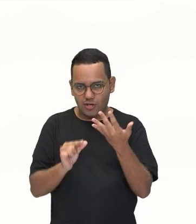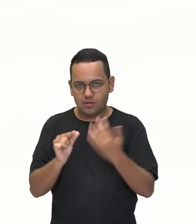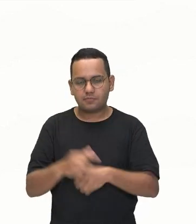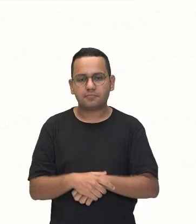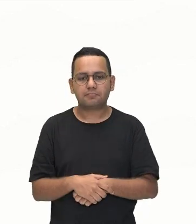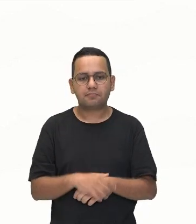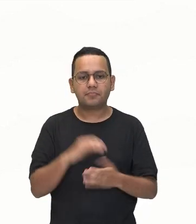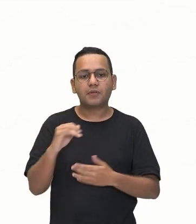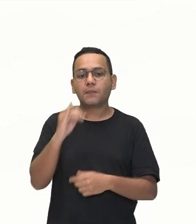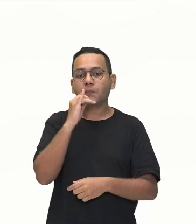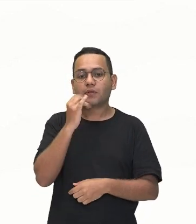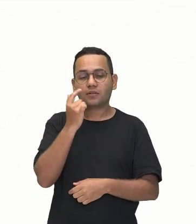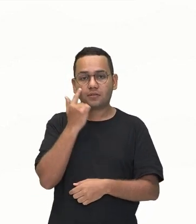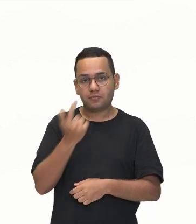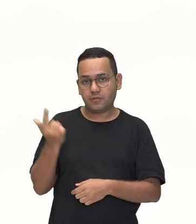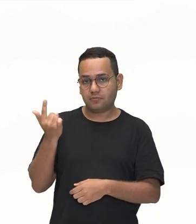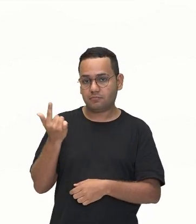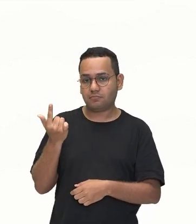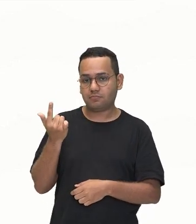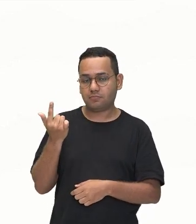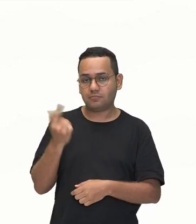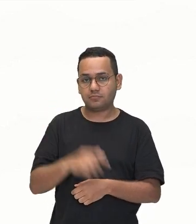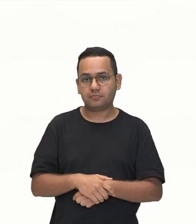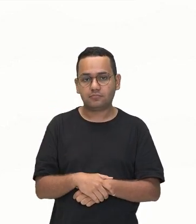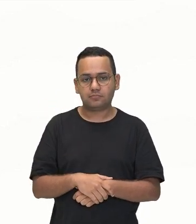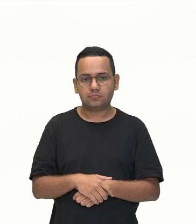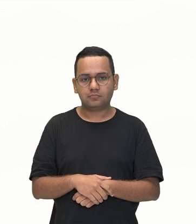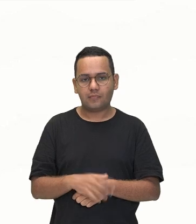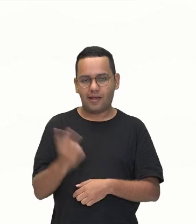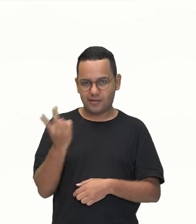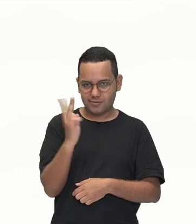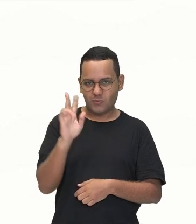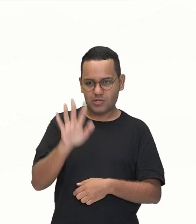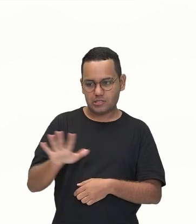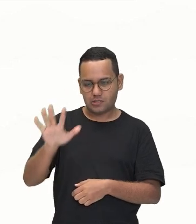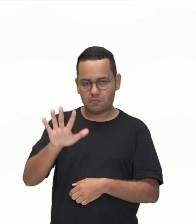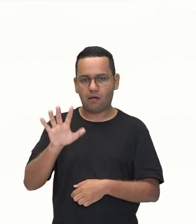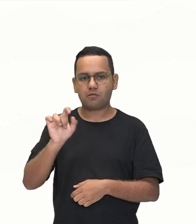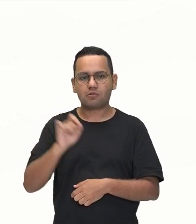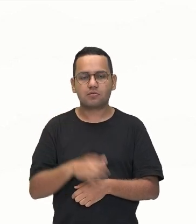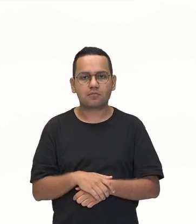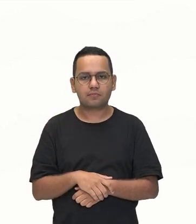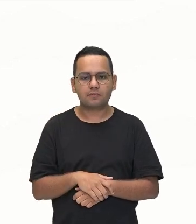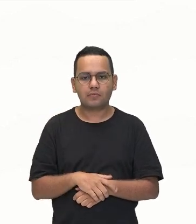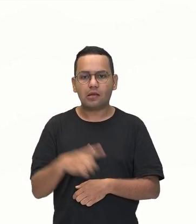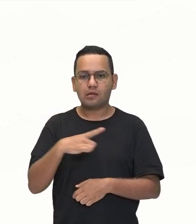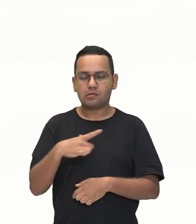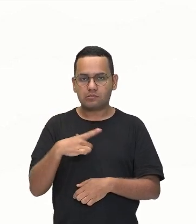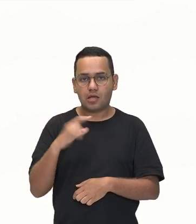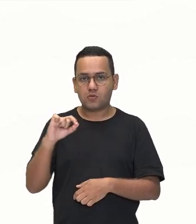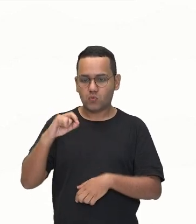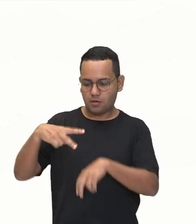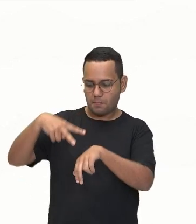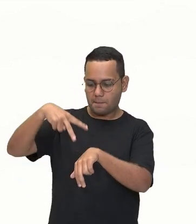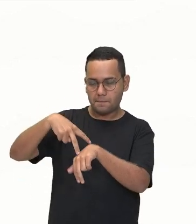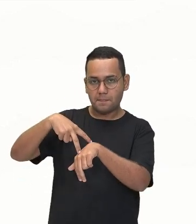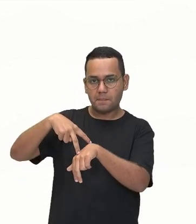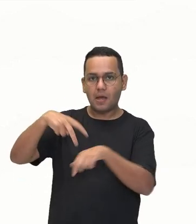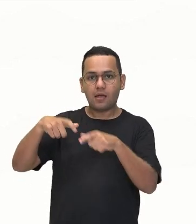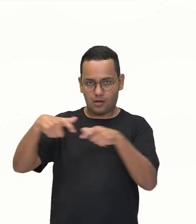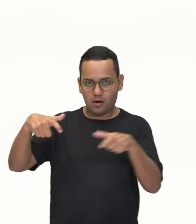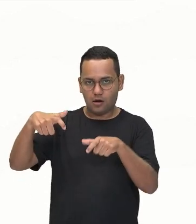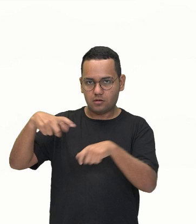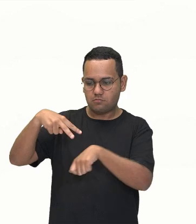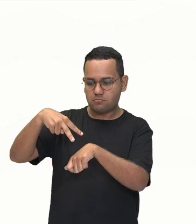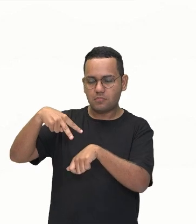os exemplos disso, né? Elas tornaram-se pernaltas devido ao esforço de esticar as pernas,